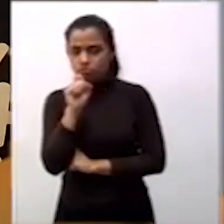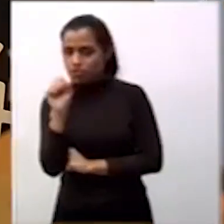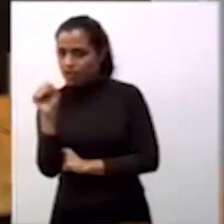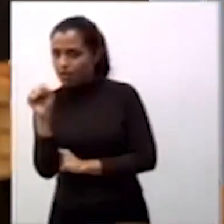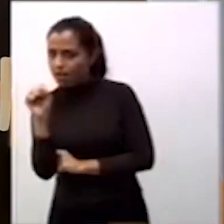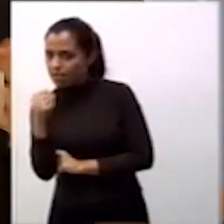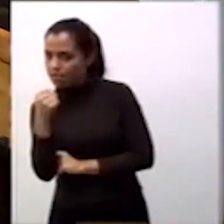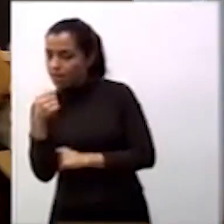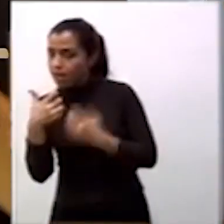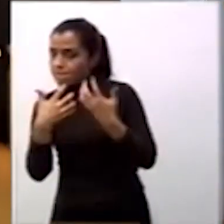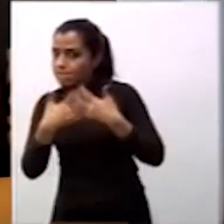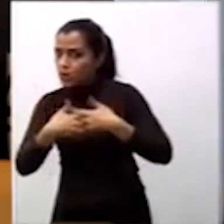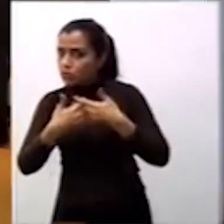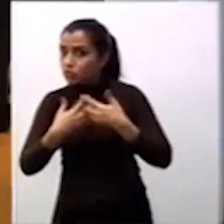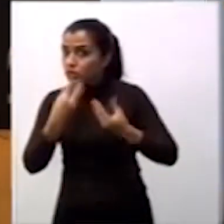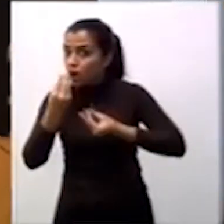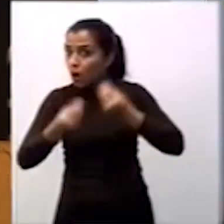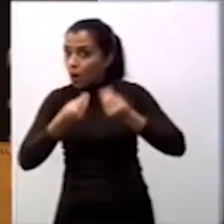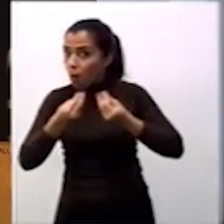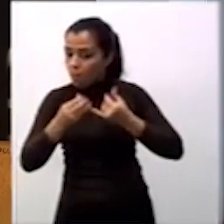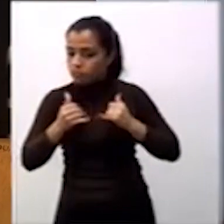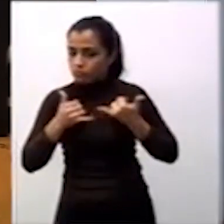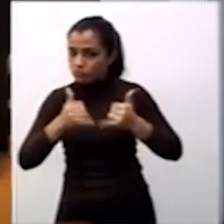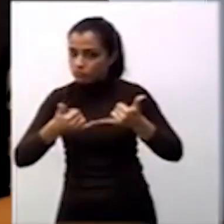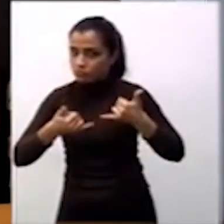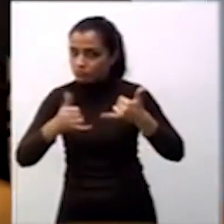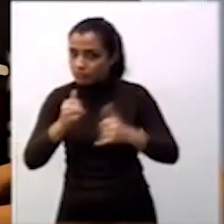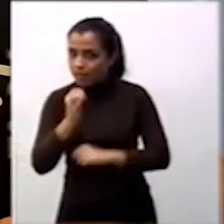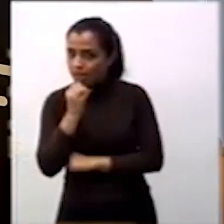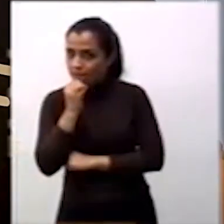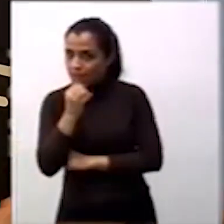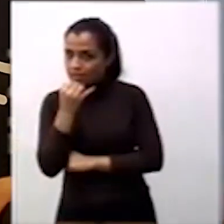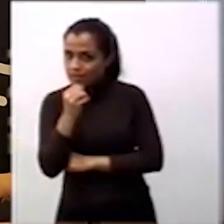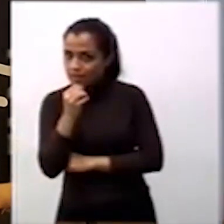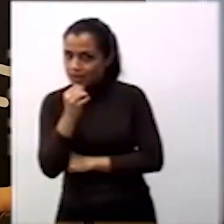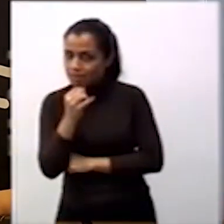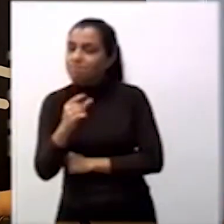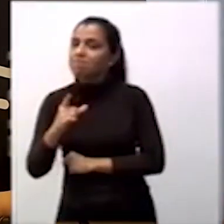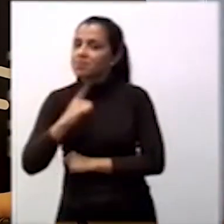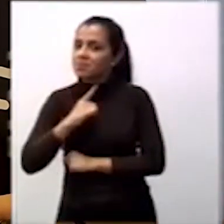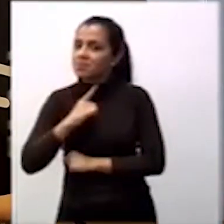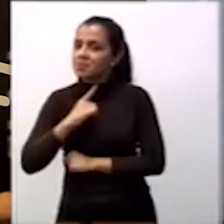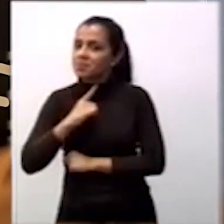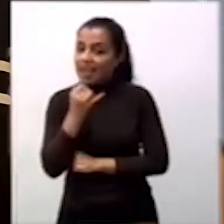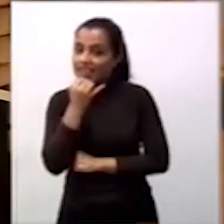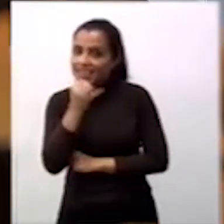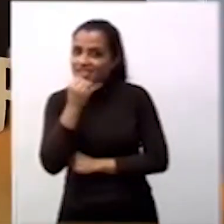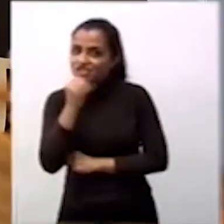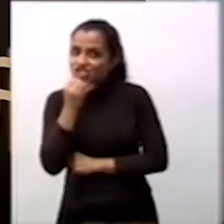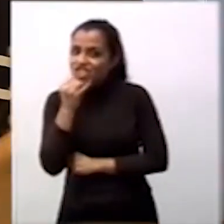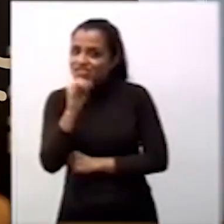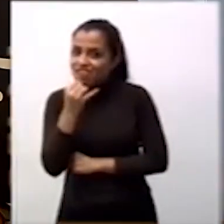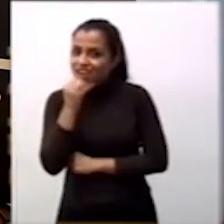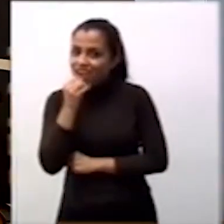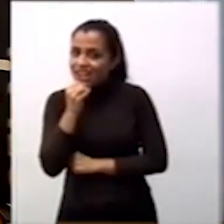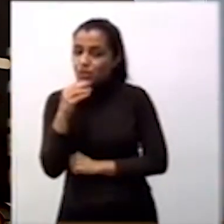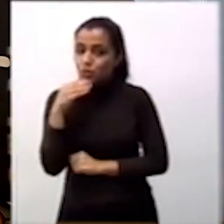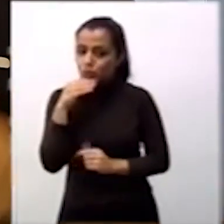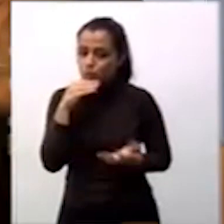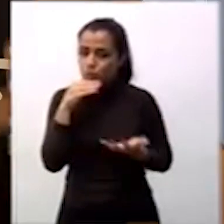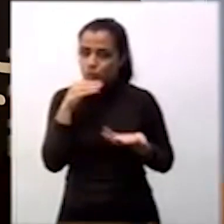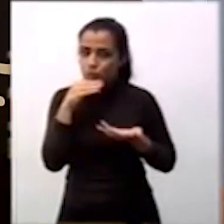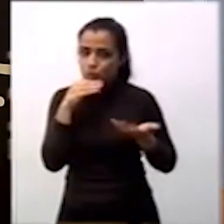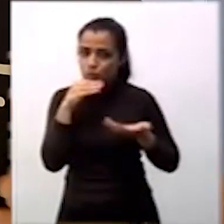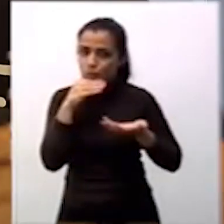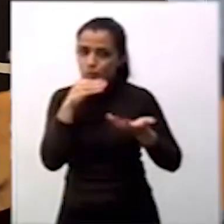geladeira funciona com corrente elétrica. Então tem transformação de energia ali. Então tem calor sendo liberado.